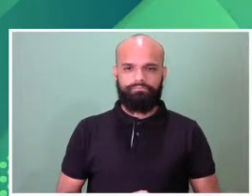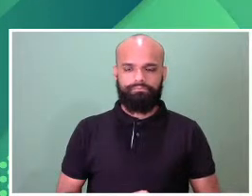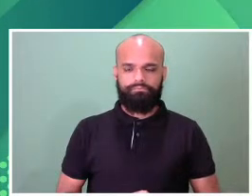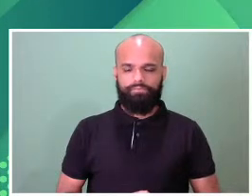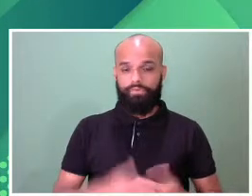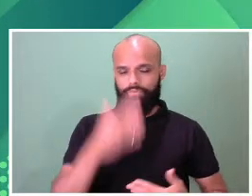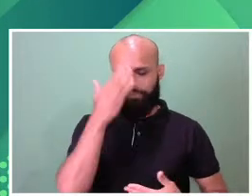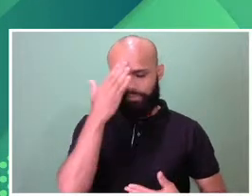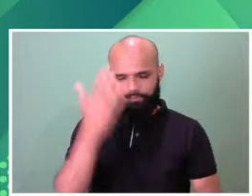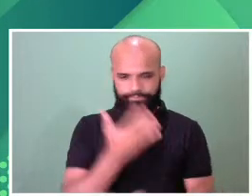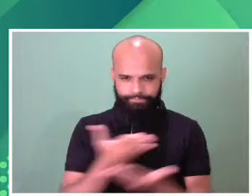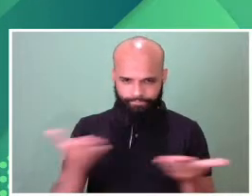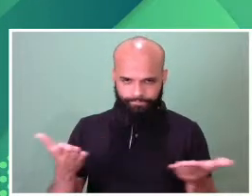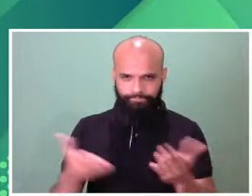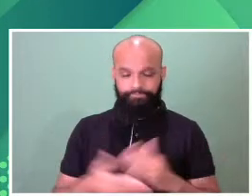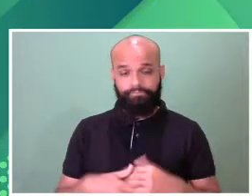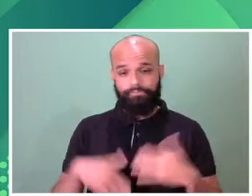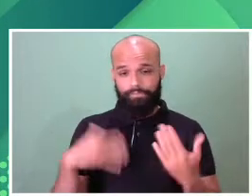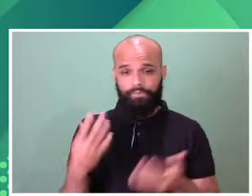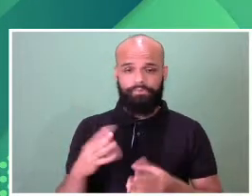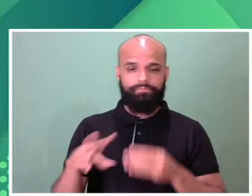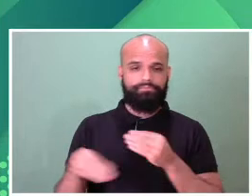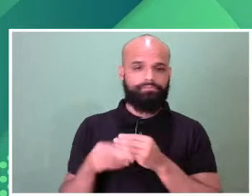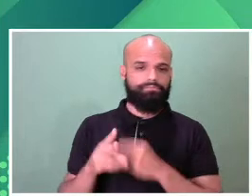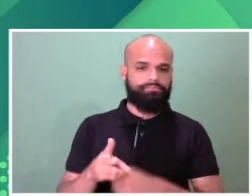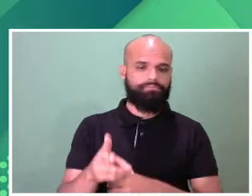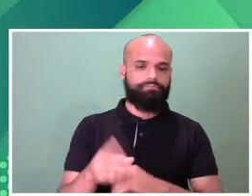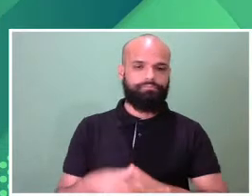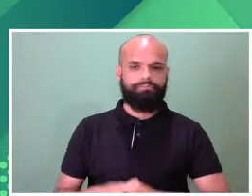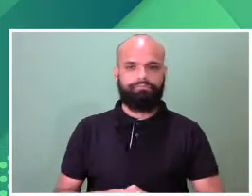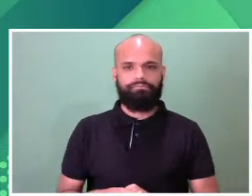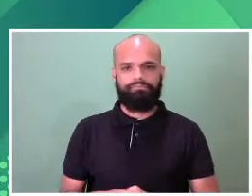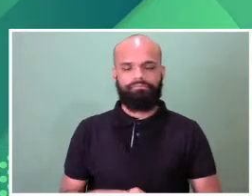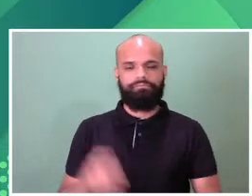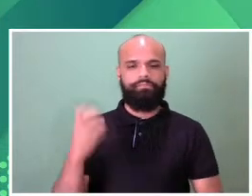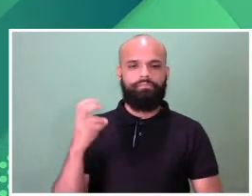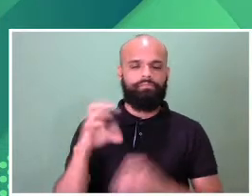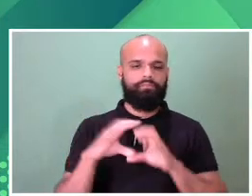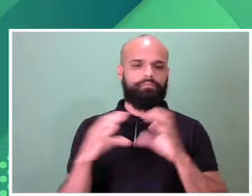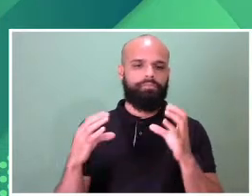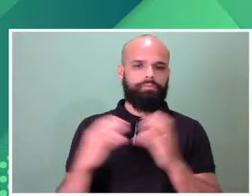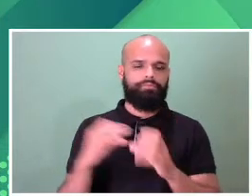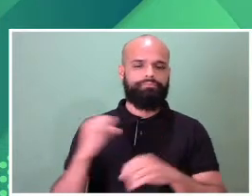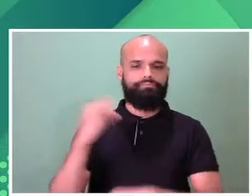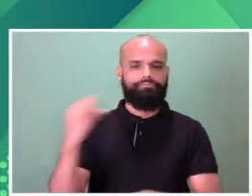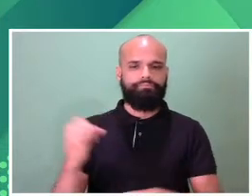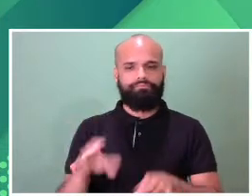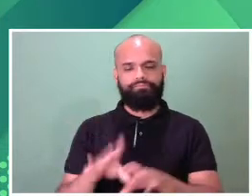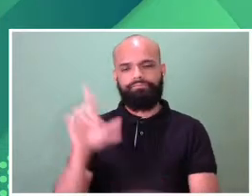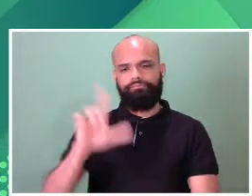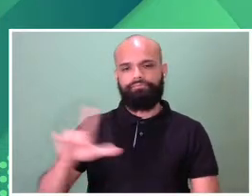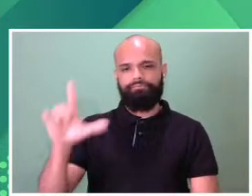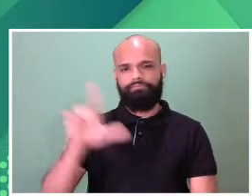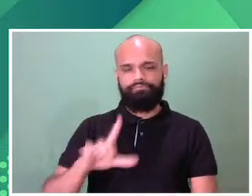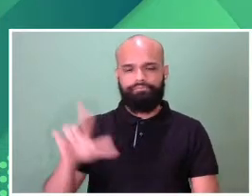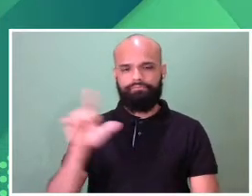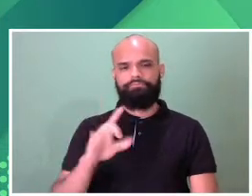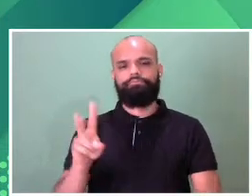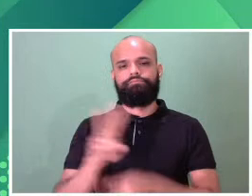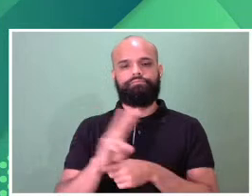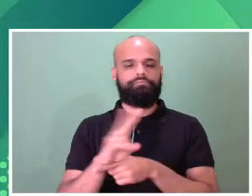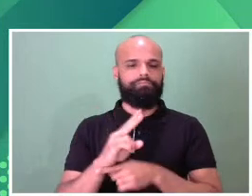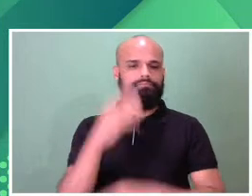Obrigado. Dando continuidade, o 5º Congresso Internacional de Literatura e